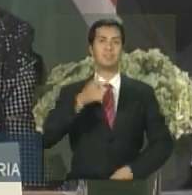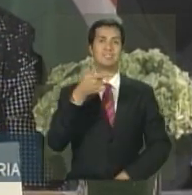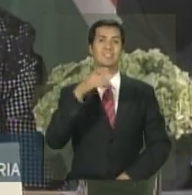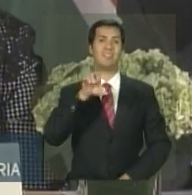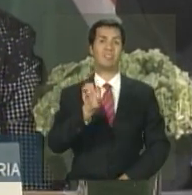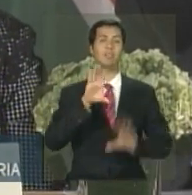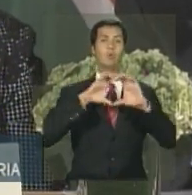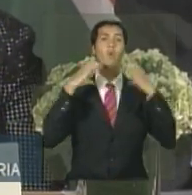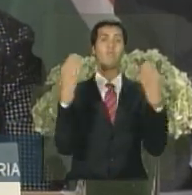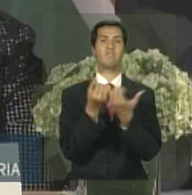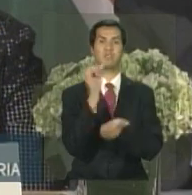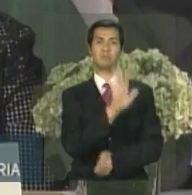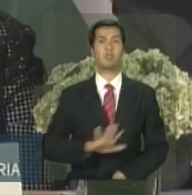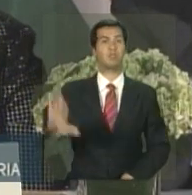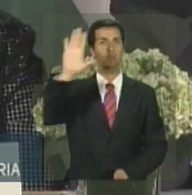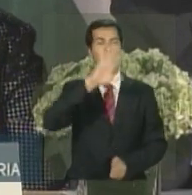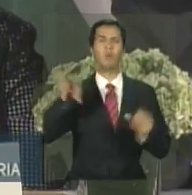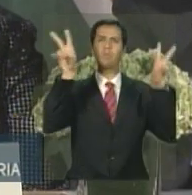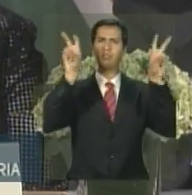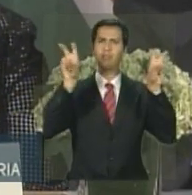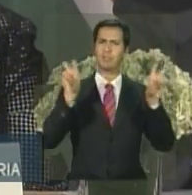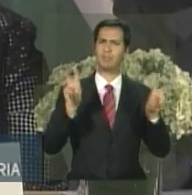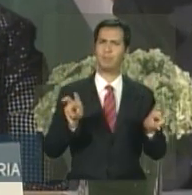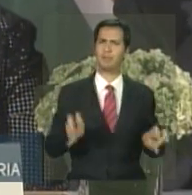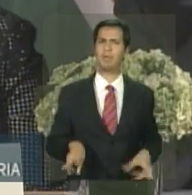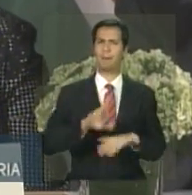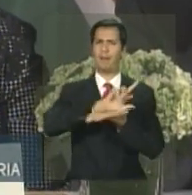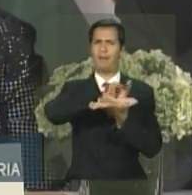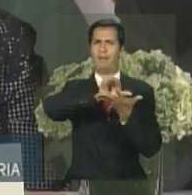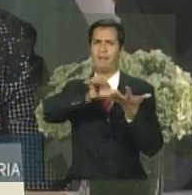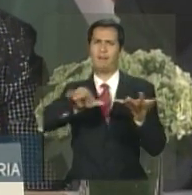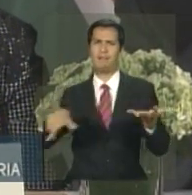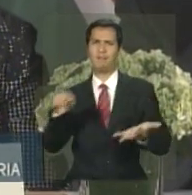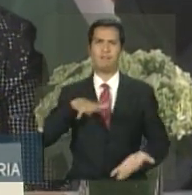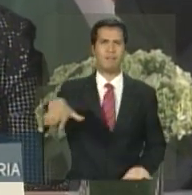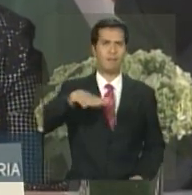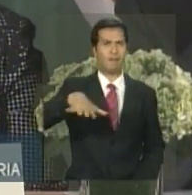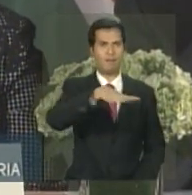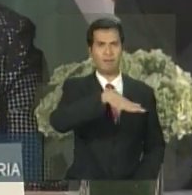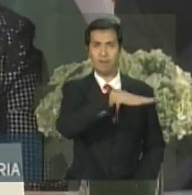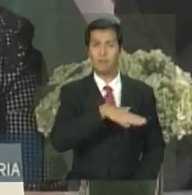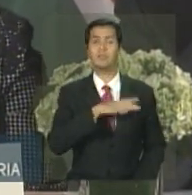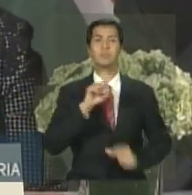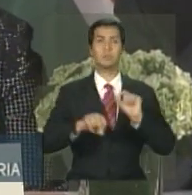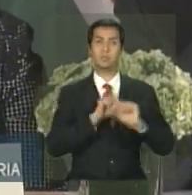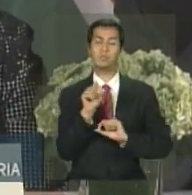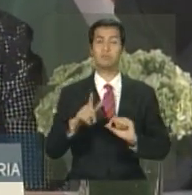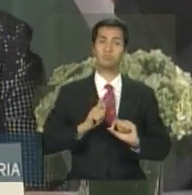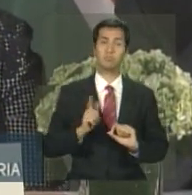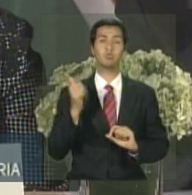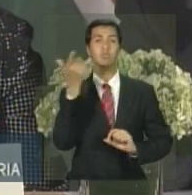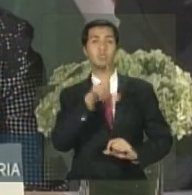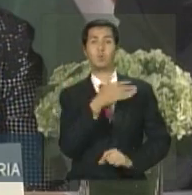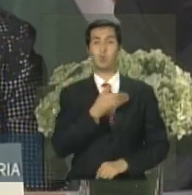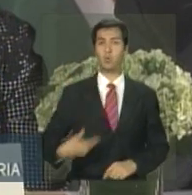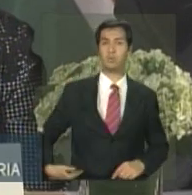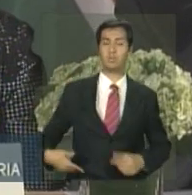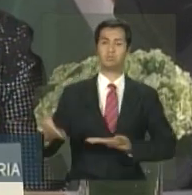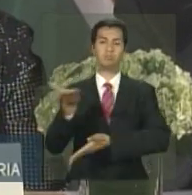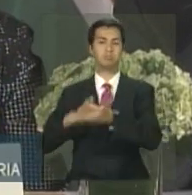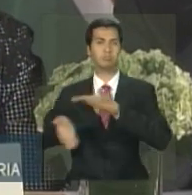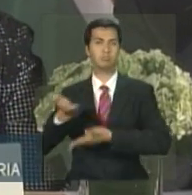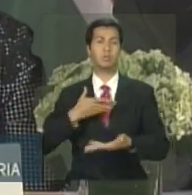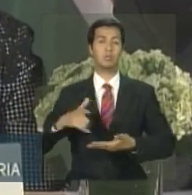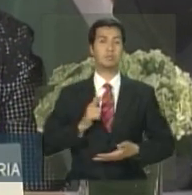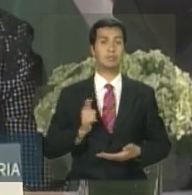conferências nacionais temáticas, nas mais diversas áreas, envolvendo interação com 5